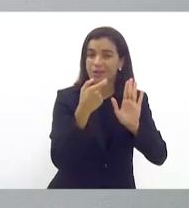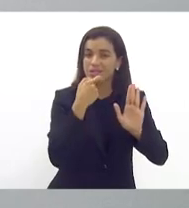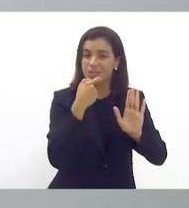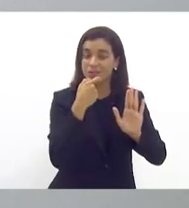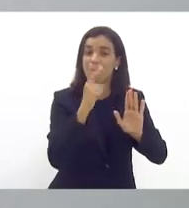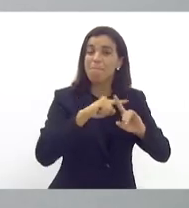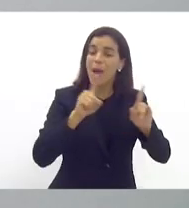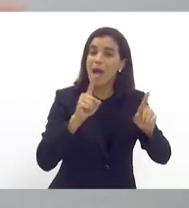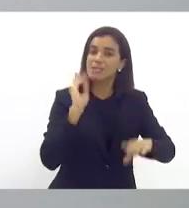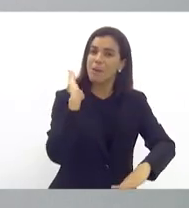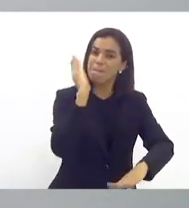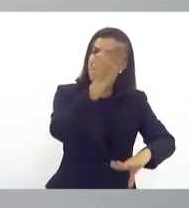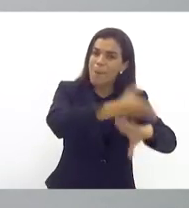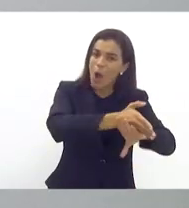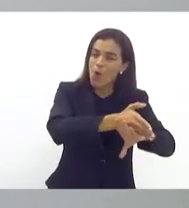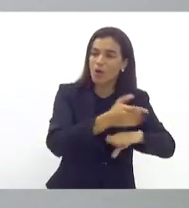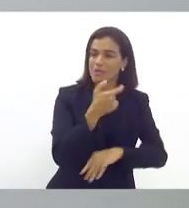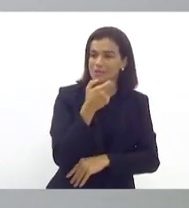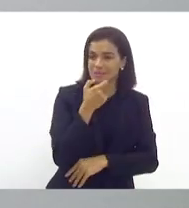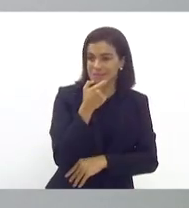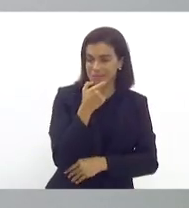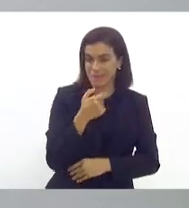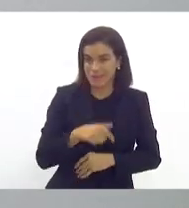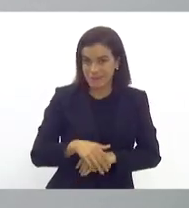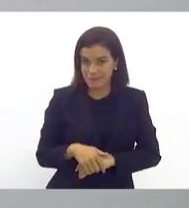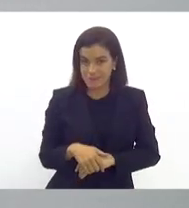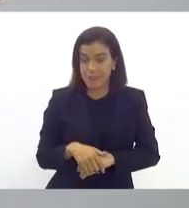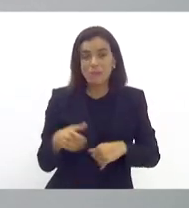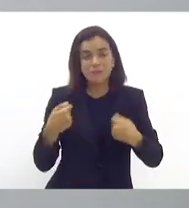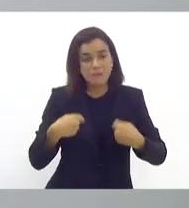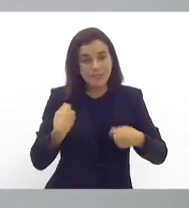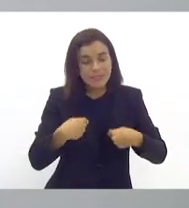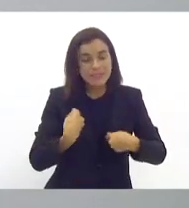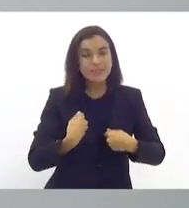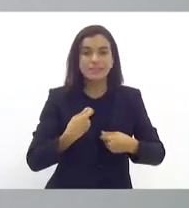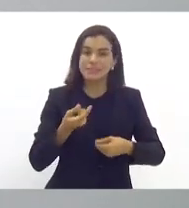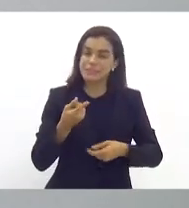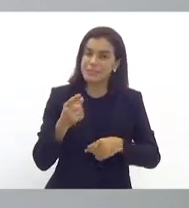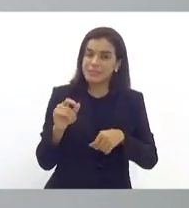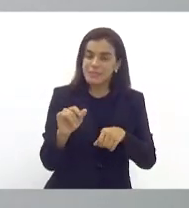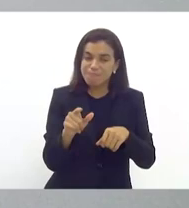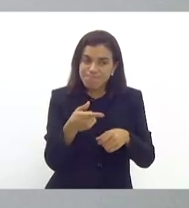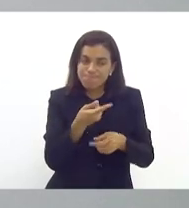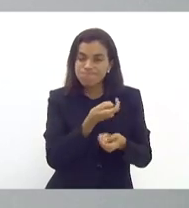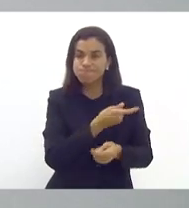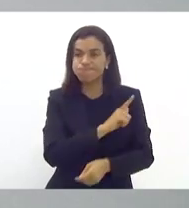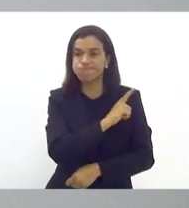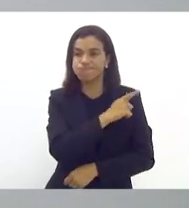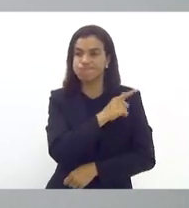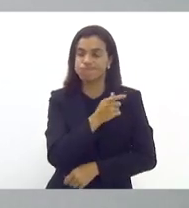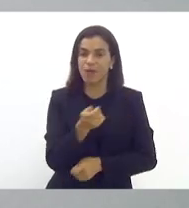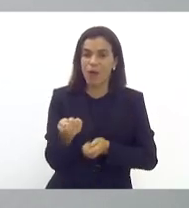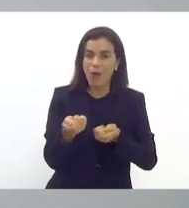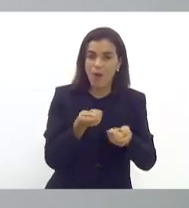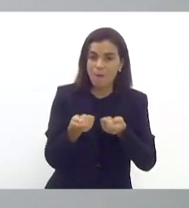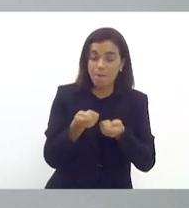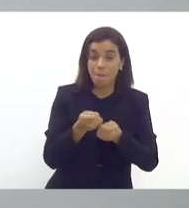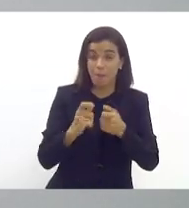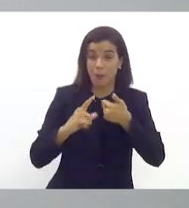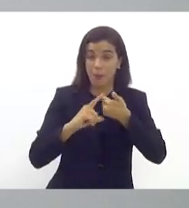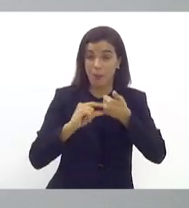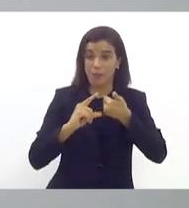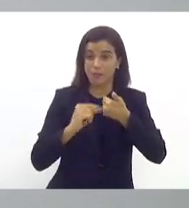Ele é muito bom mas precisa ser bem gerido precisa ser cobrado também né E aí esse Artigo